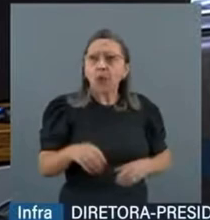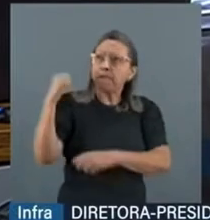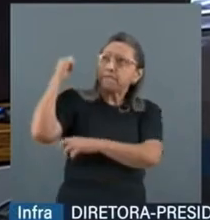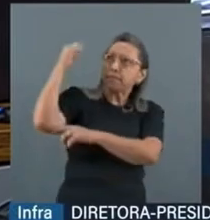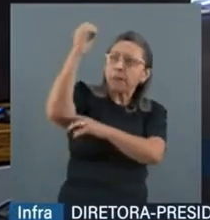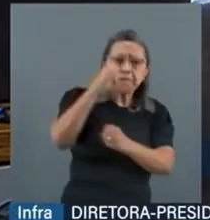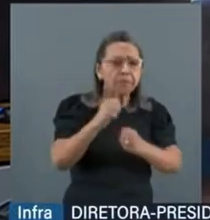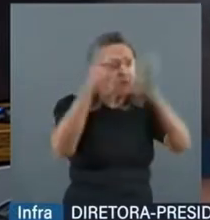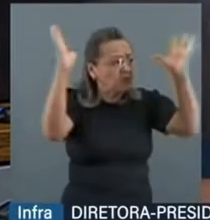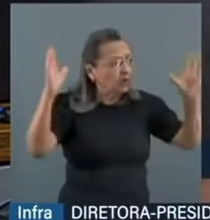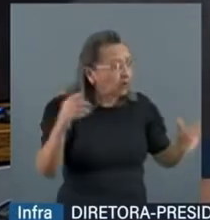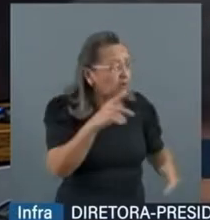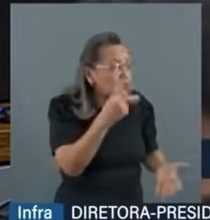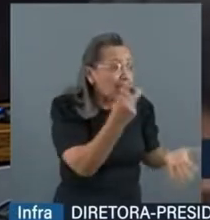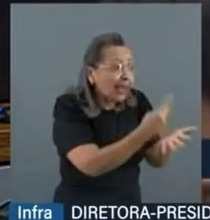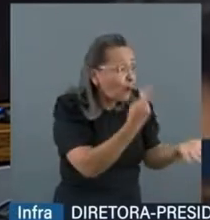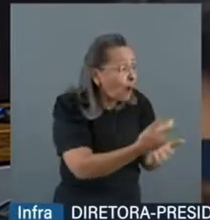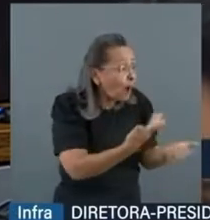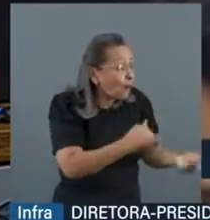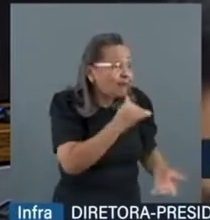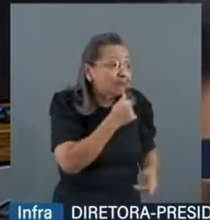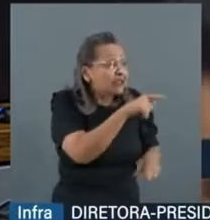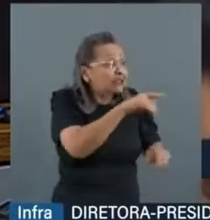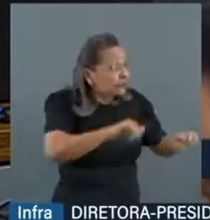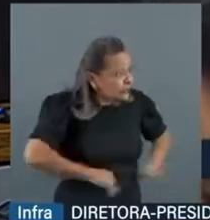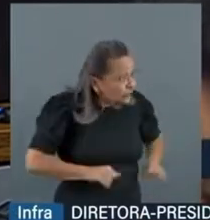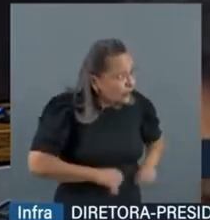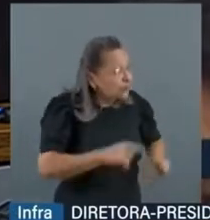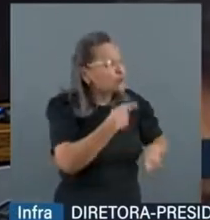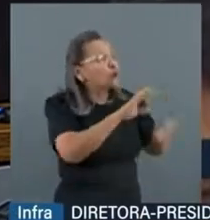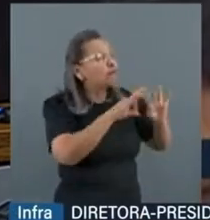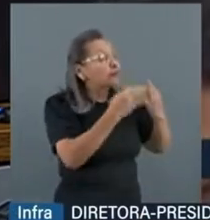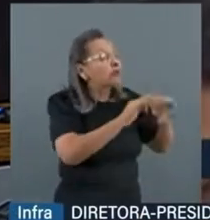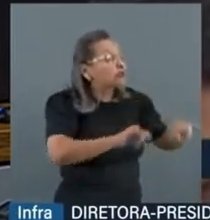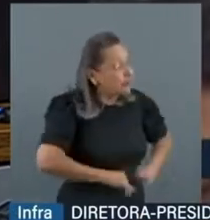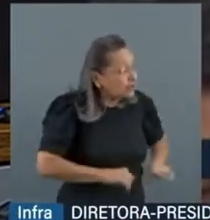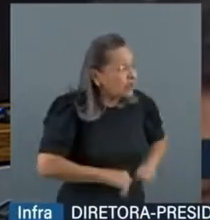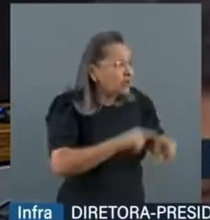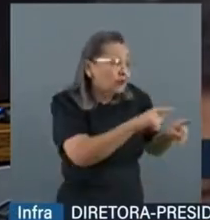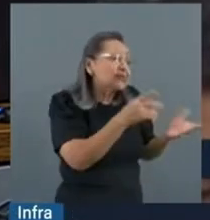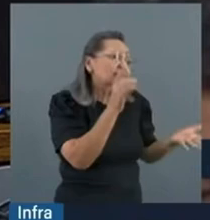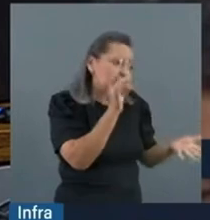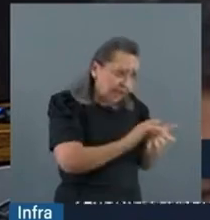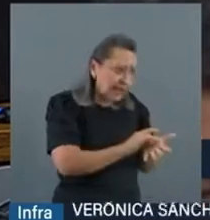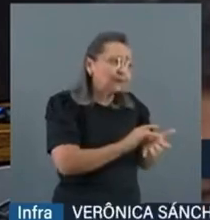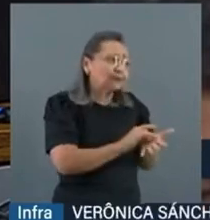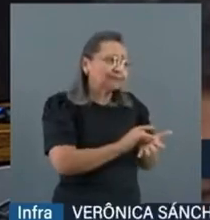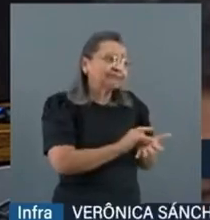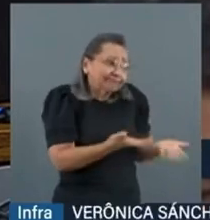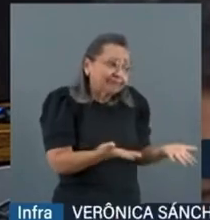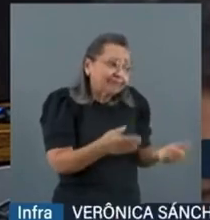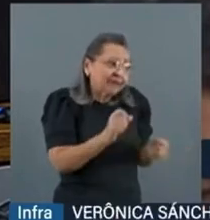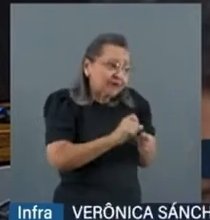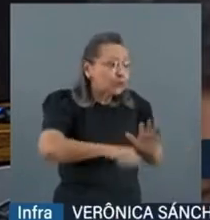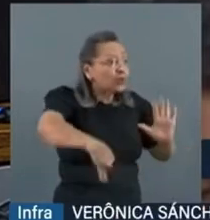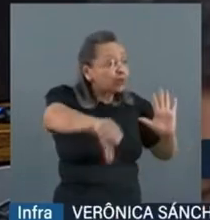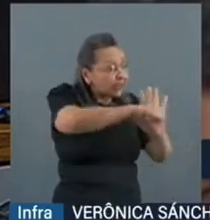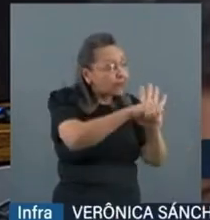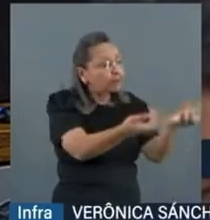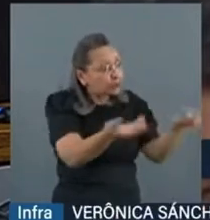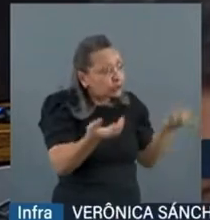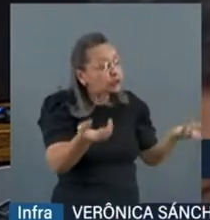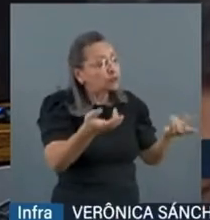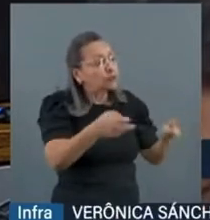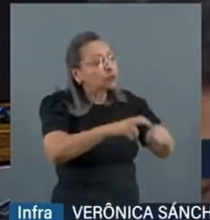e infelizmente o senhor tá sofrendo sua família tá sofrendo e o senhor cometeu realmente crime por isso tá hoje